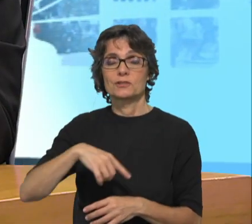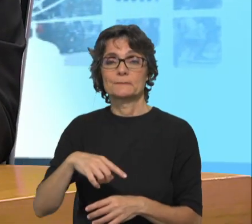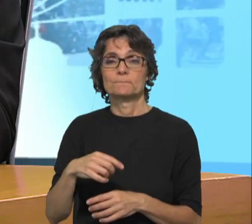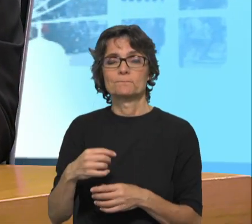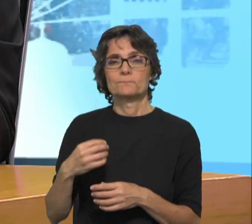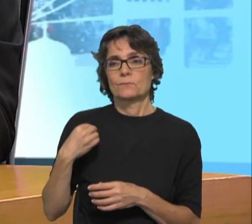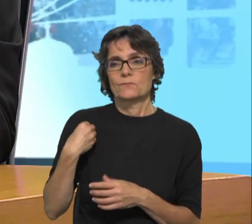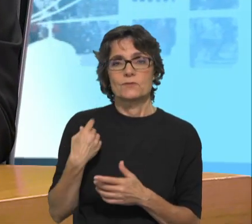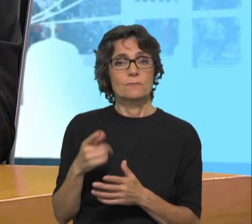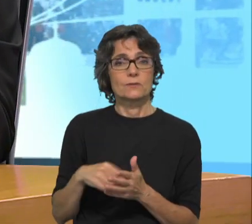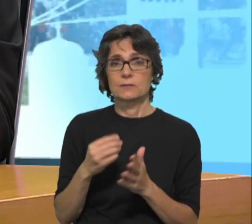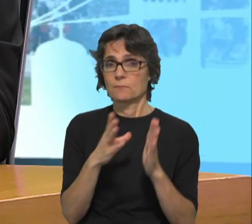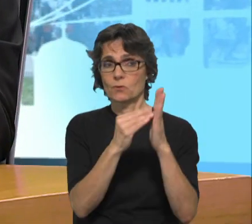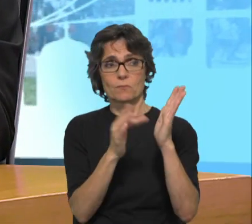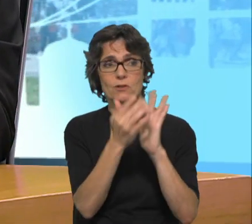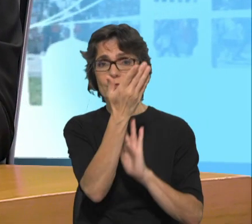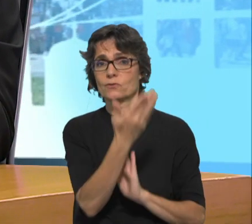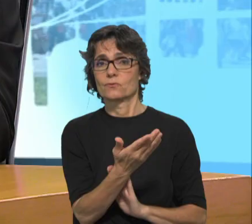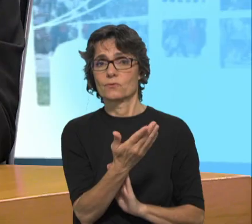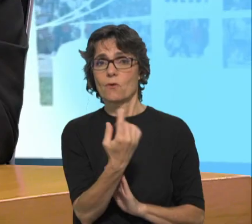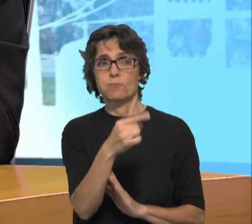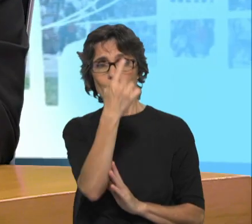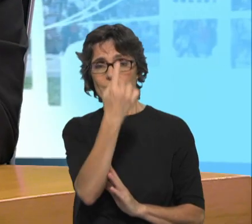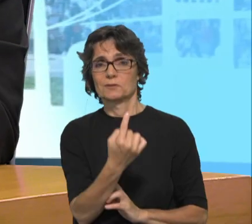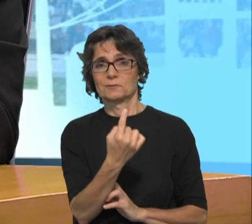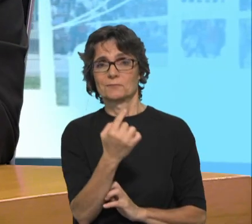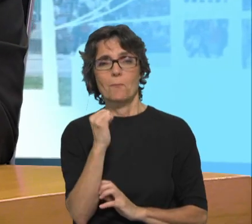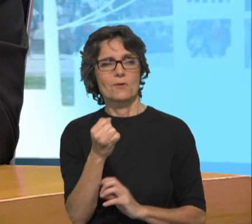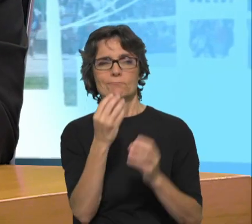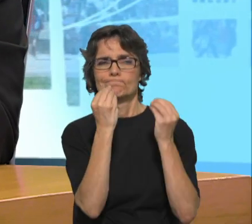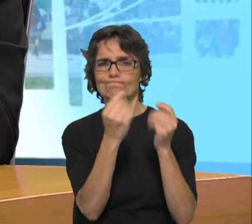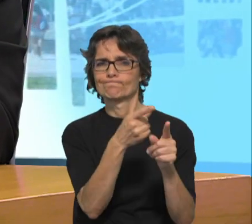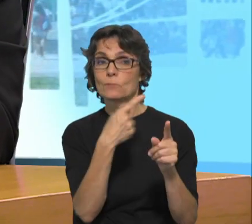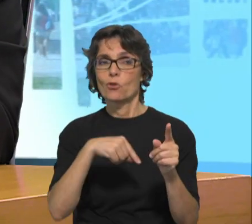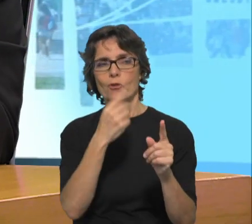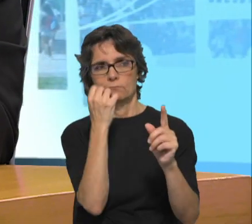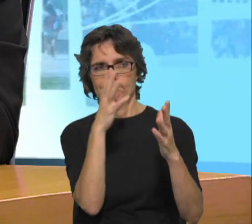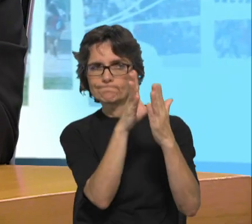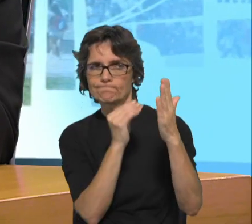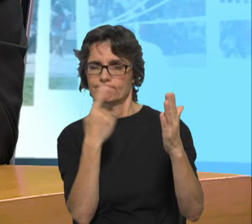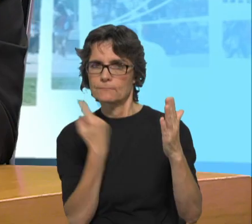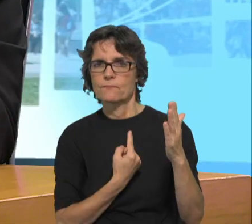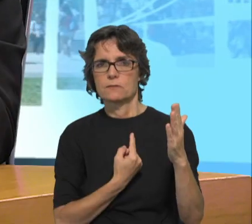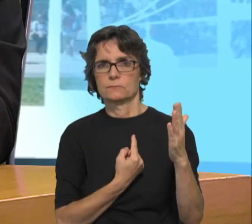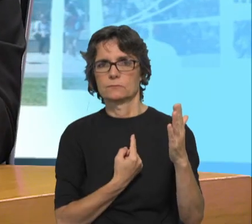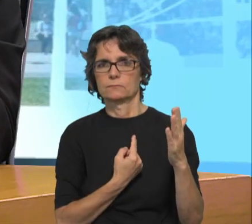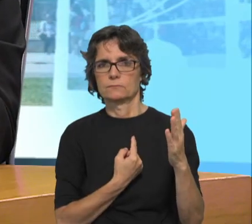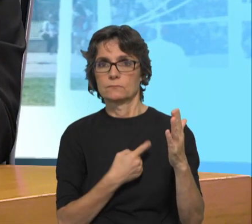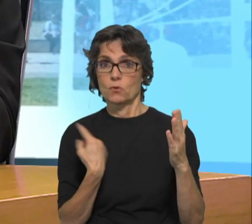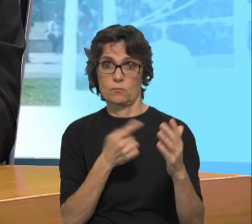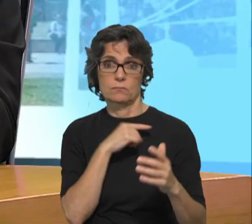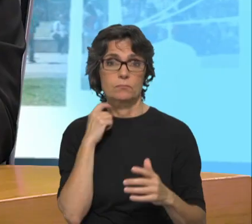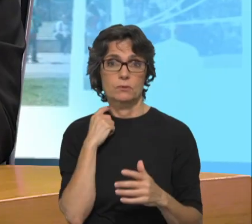convidados a fazê-lo à imagem de Jesus Cristo, que é o único bom pastor. E é aquele a quem devemos imitar. E, de facto, acho que é um